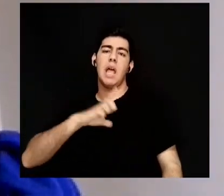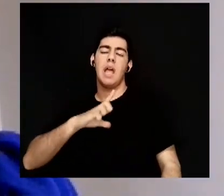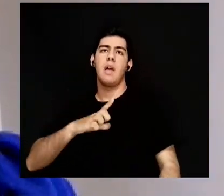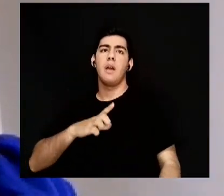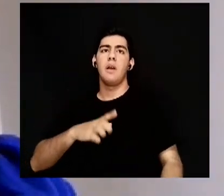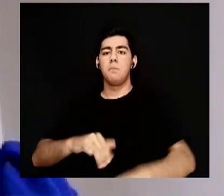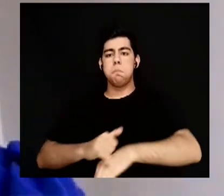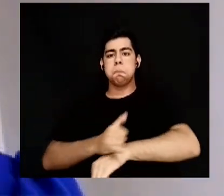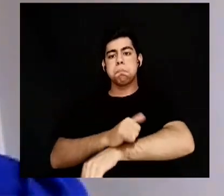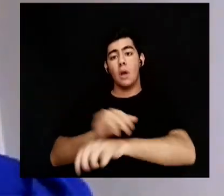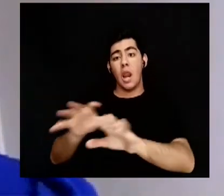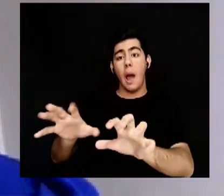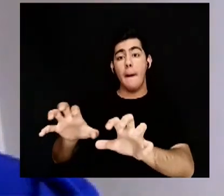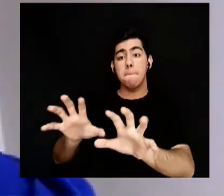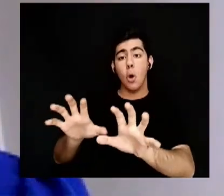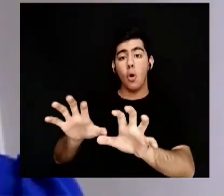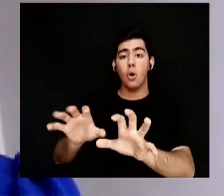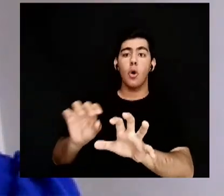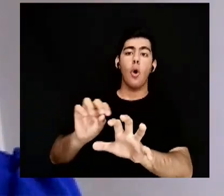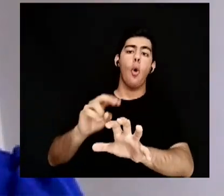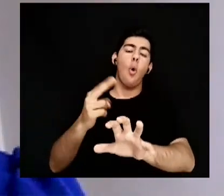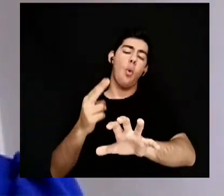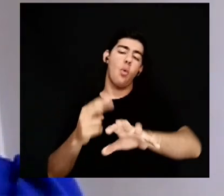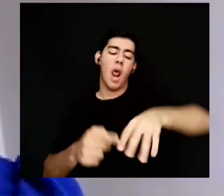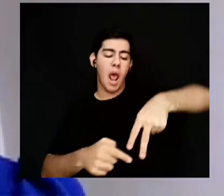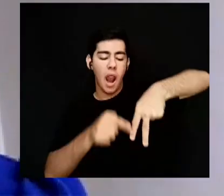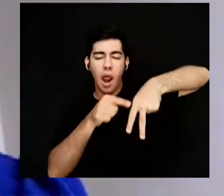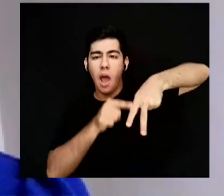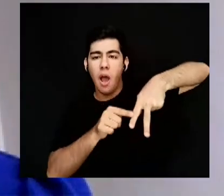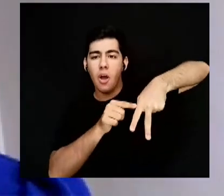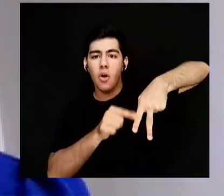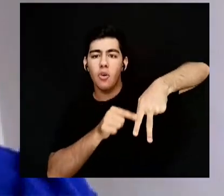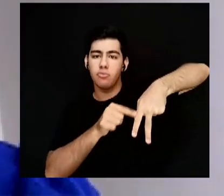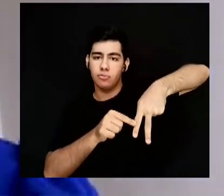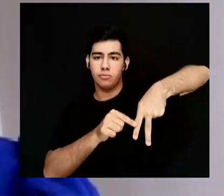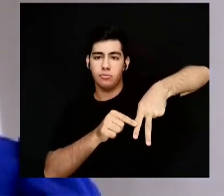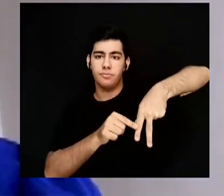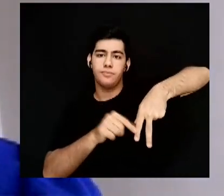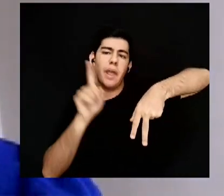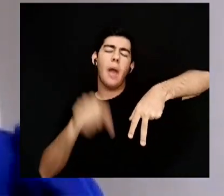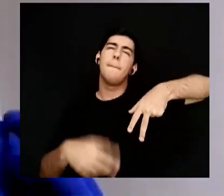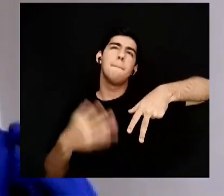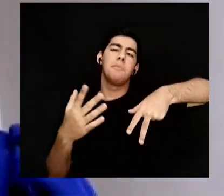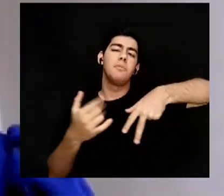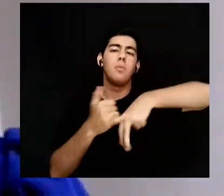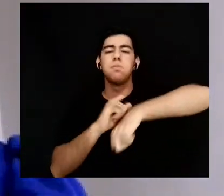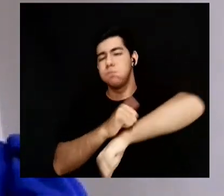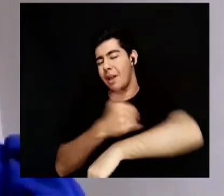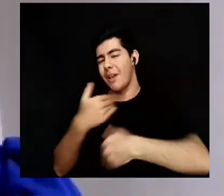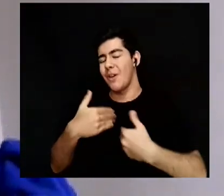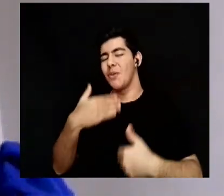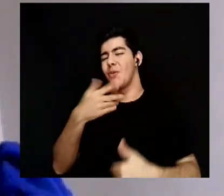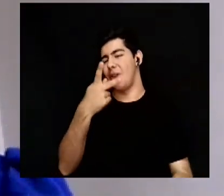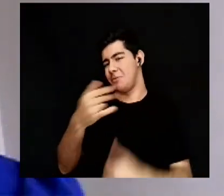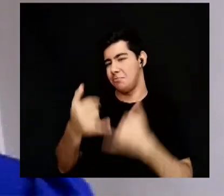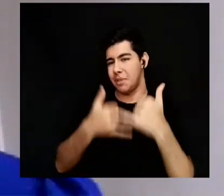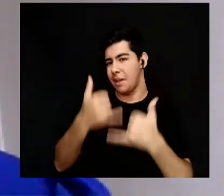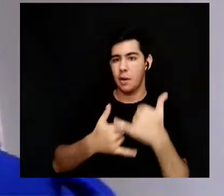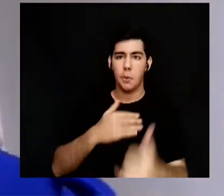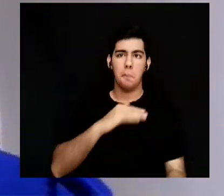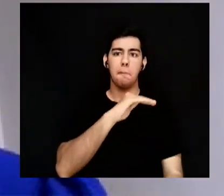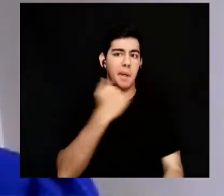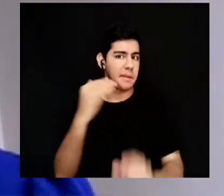né, metabolicamente falando, né, que é uma gordurinha que eu brinco que não mata, né, de doença, né, não